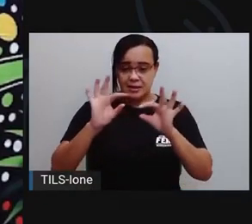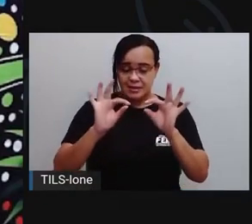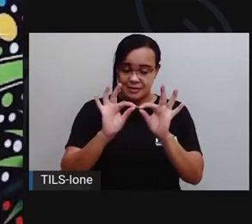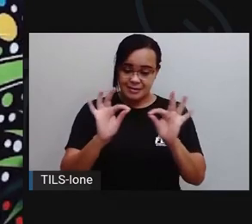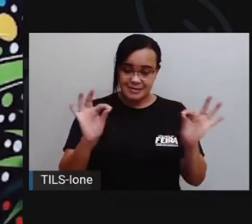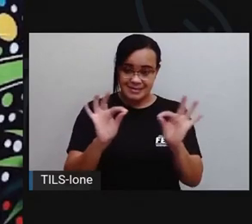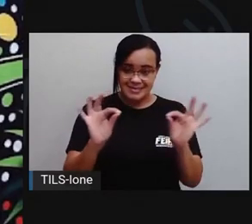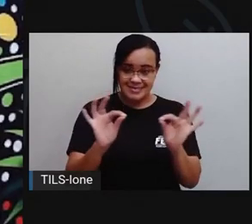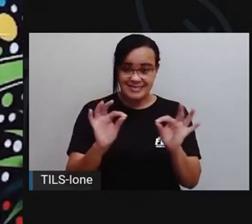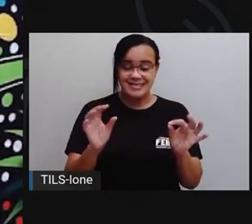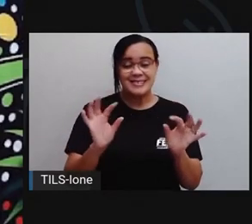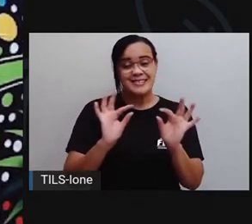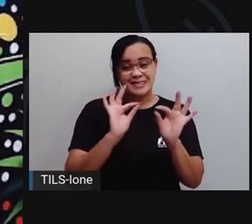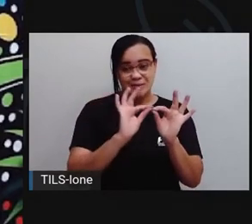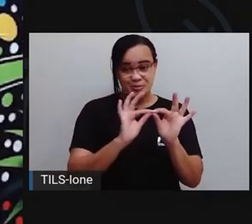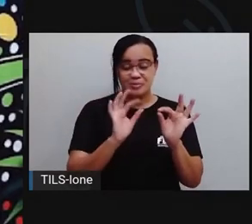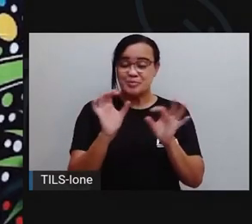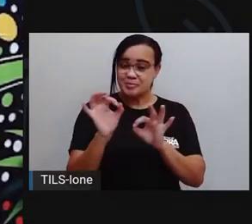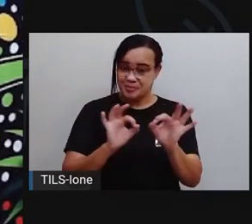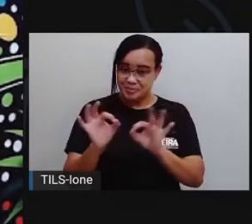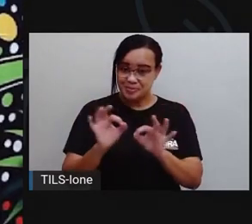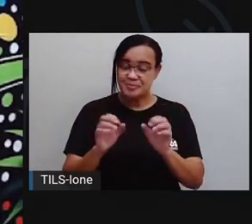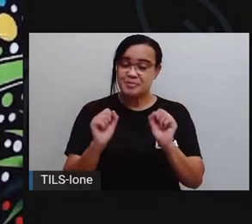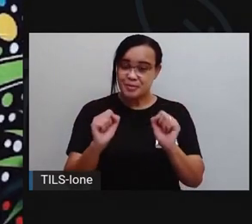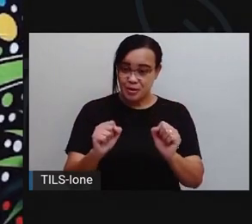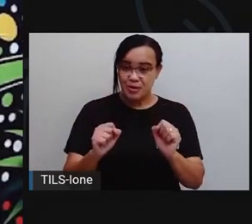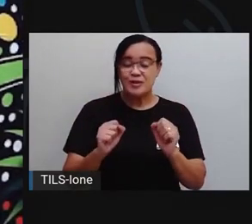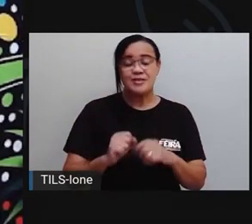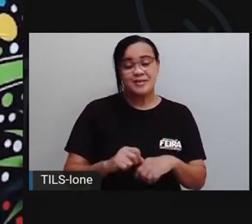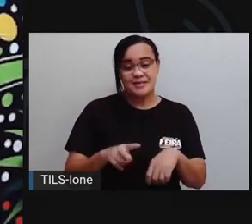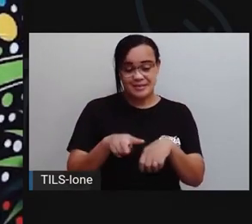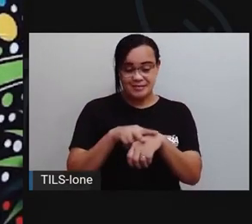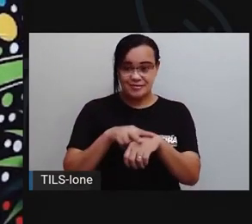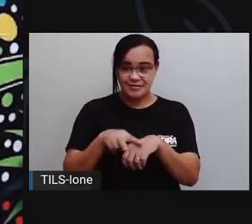verdinho, mais clarinho, que vai combinar, né? O verde escuro com o verde clarinho.